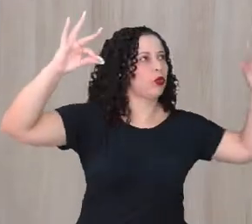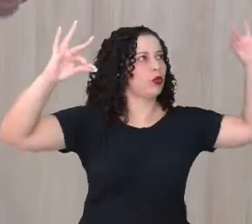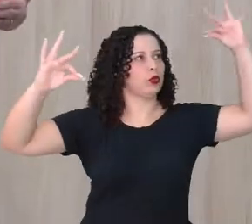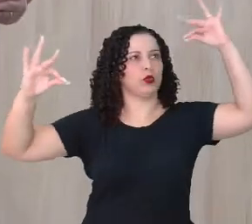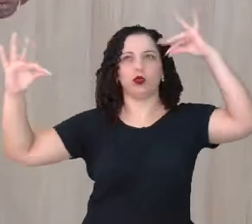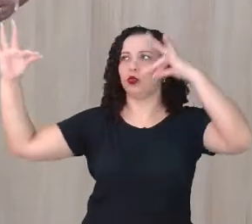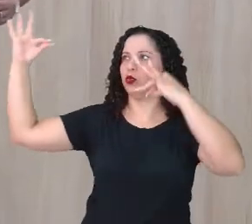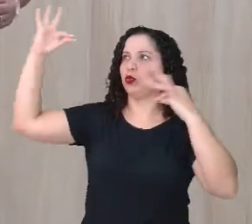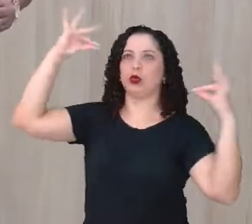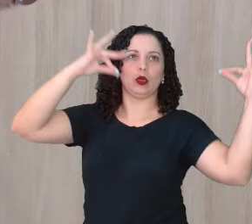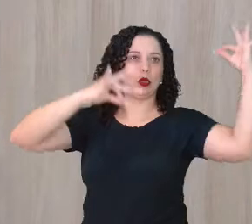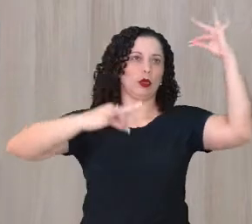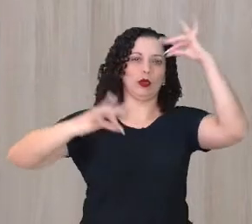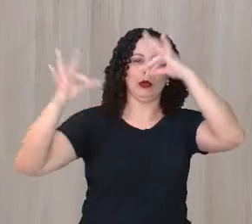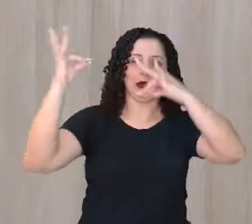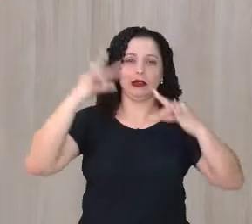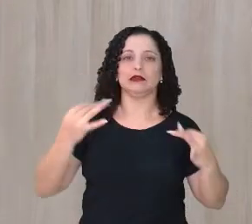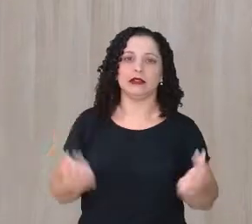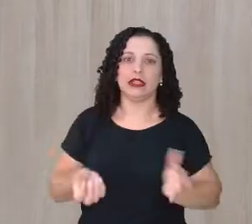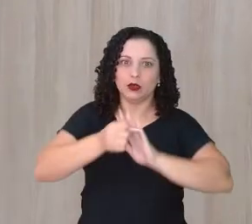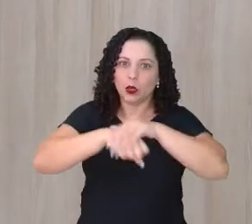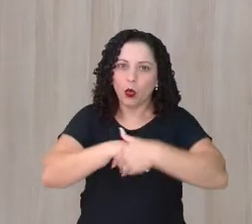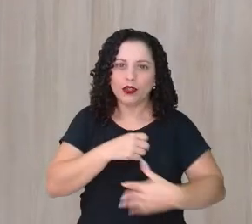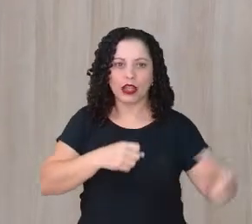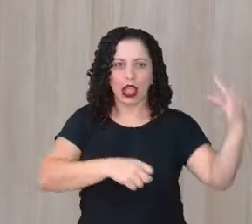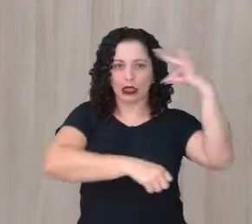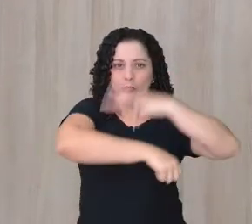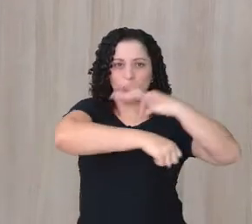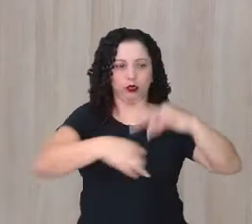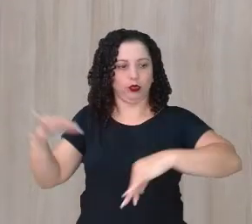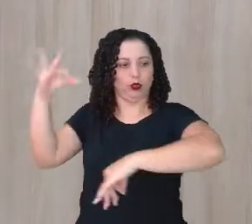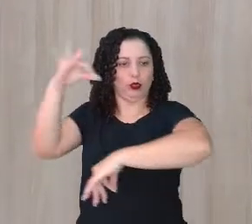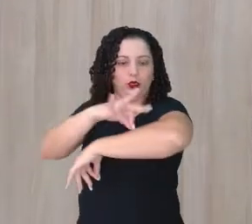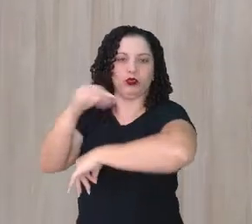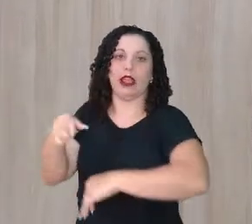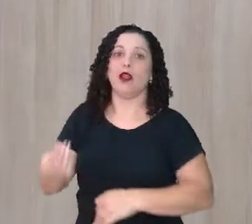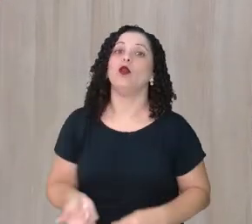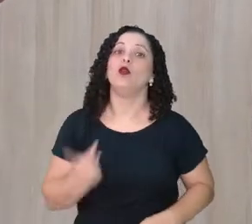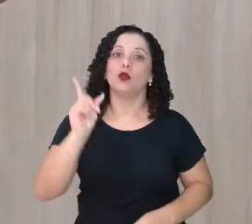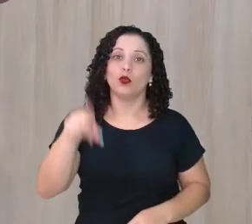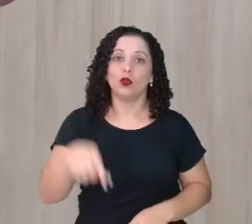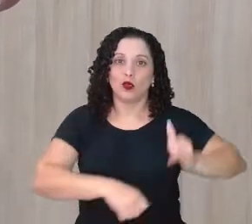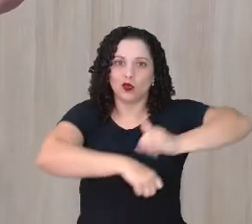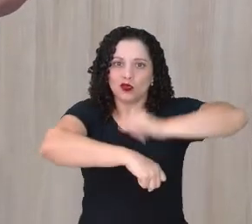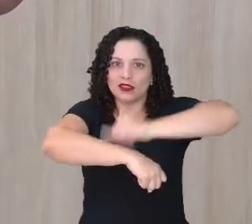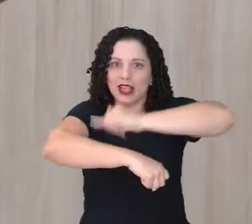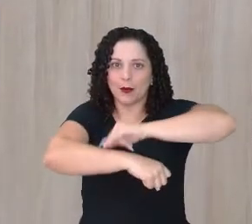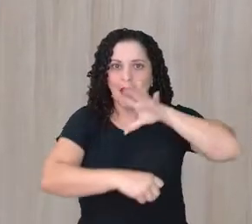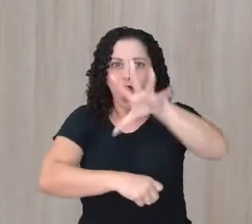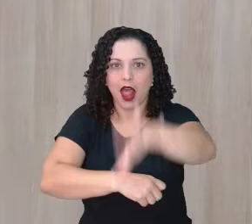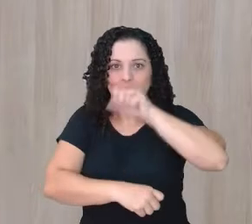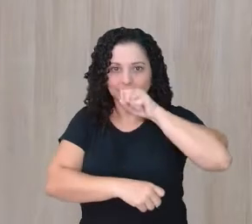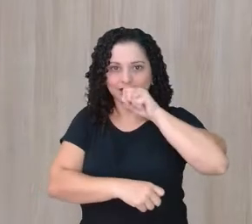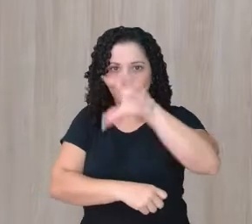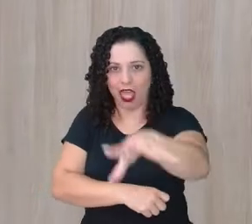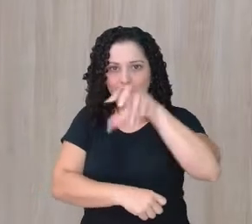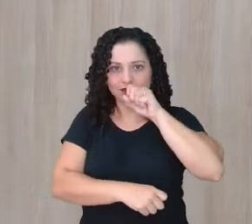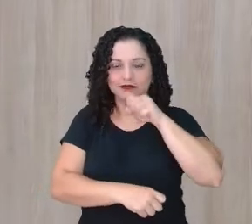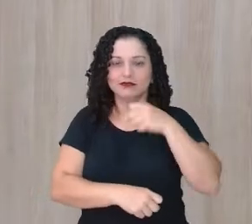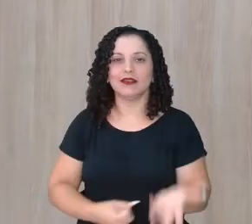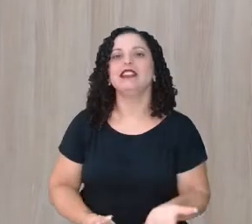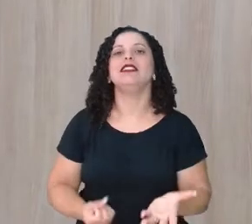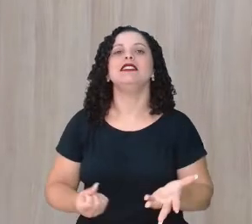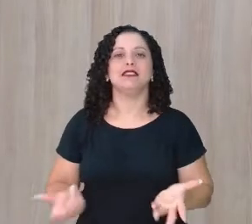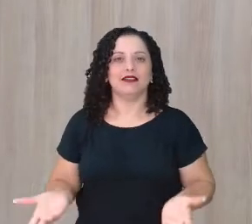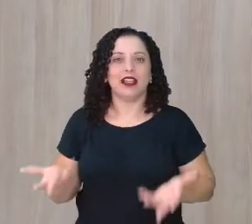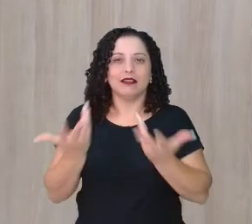quarto e tirar o nosso sono. Então deixa ele lá no quintal, deixa ele lá no jardim, vai ser importante. E a questão aí de